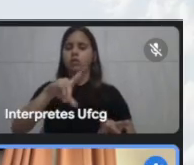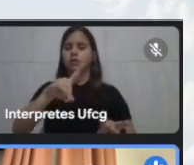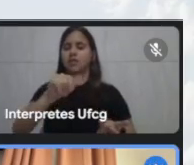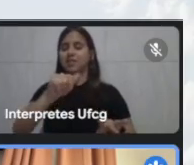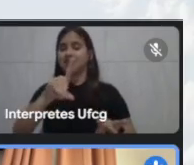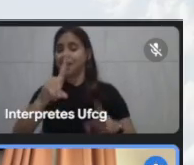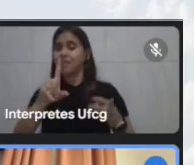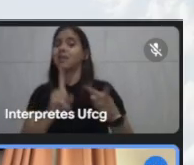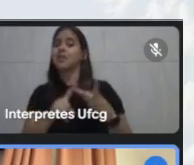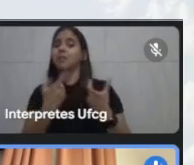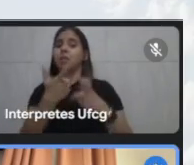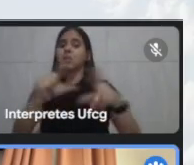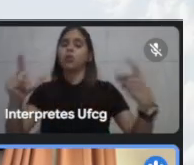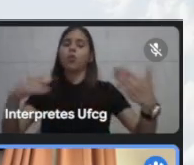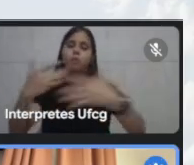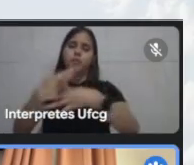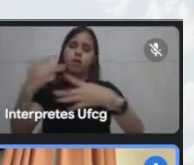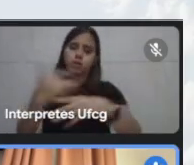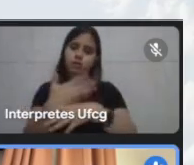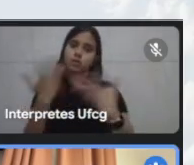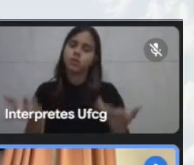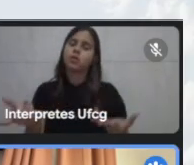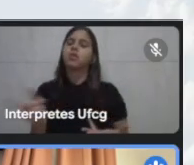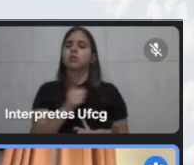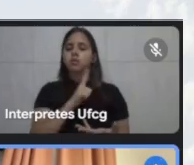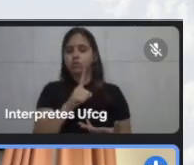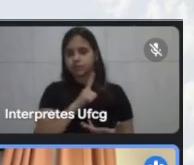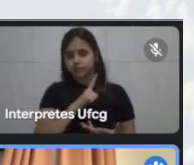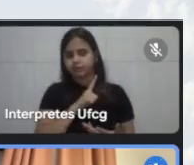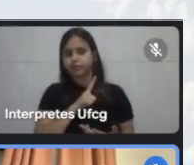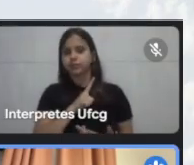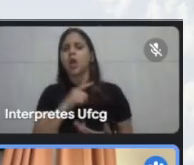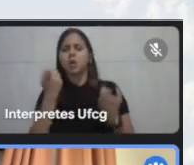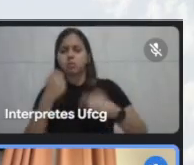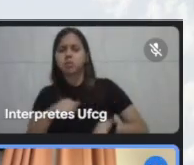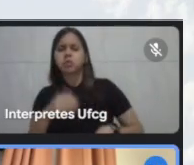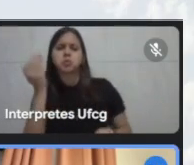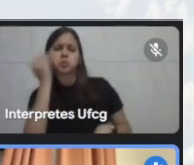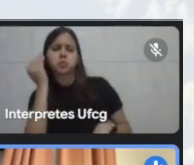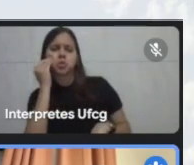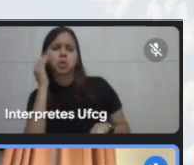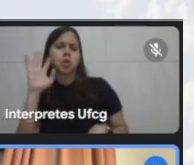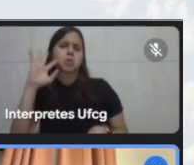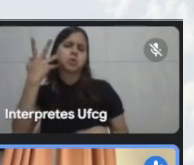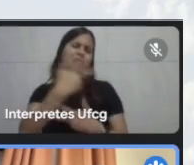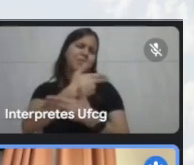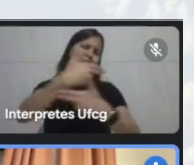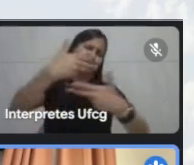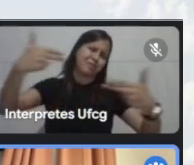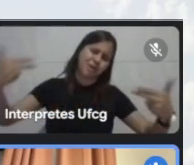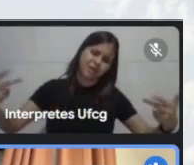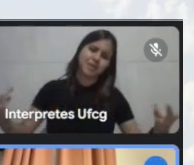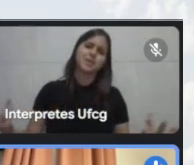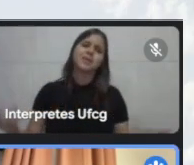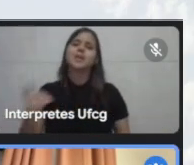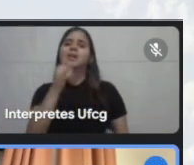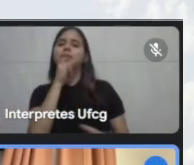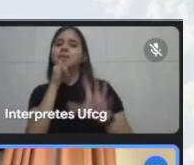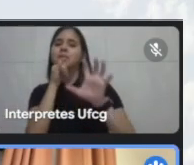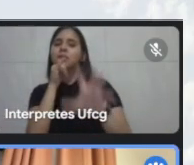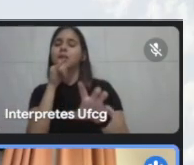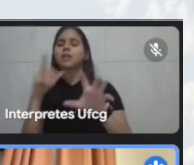urbana. Então, basicamente, existem N formas de interpretar esses resultados. Aqui também, por exemplo, a gente